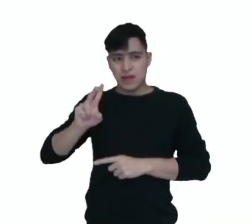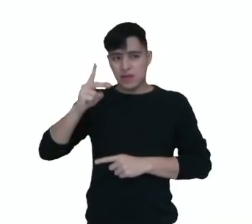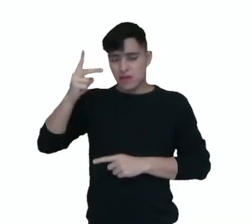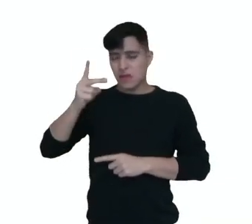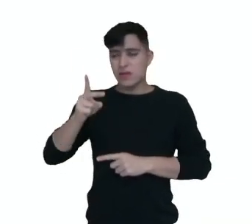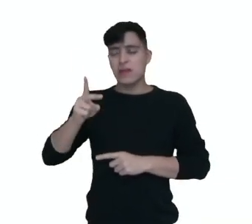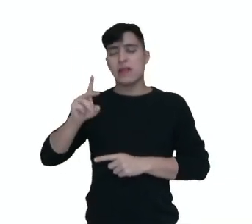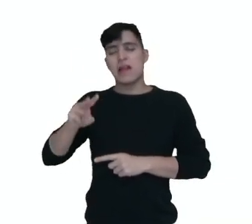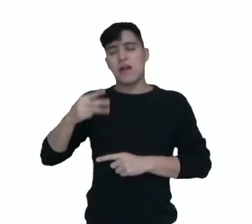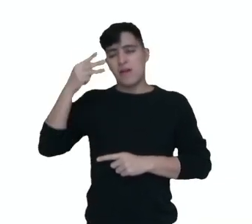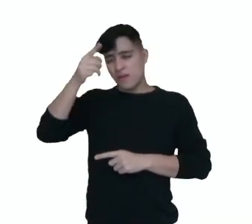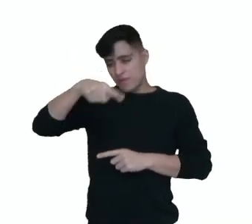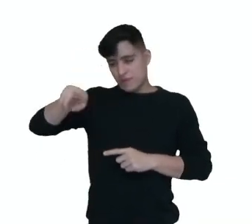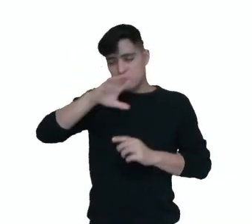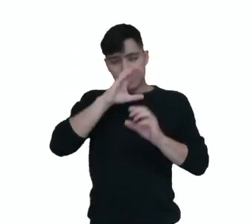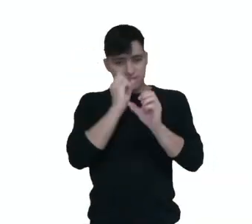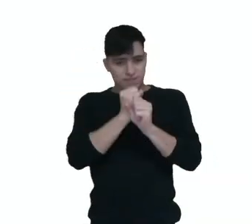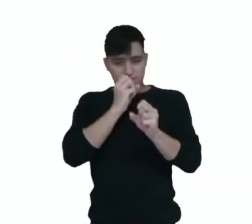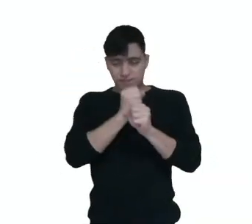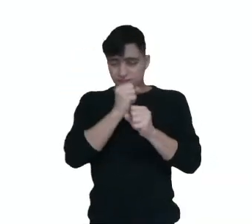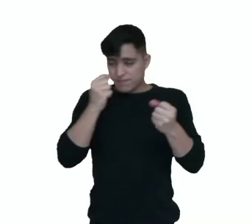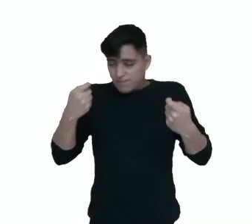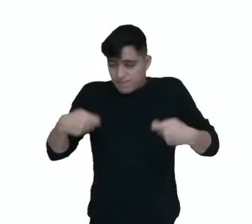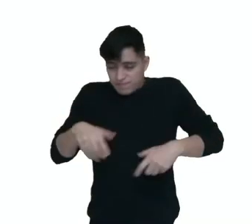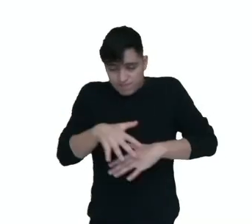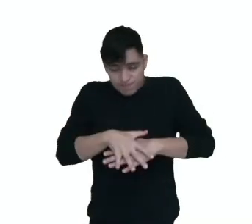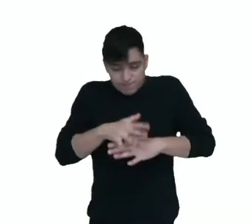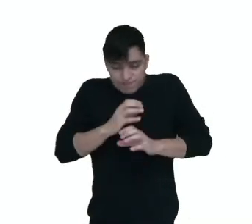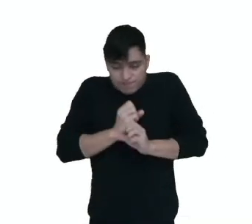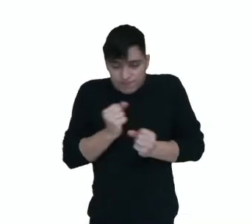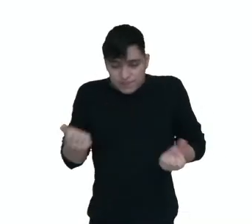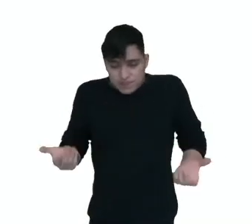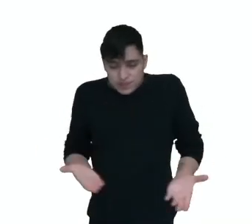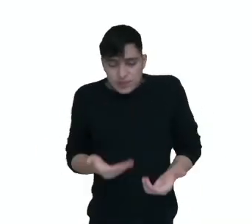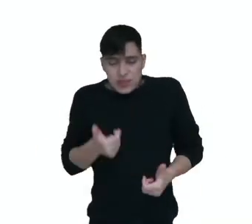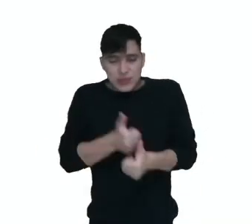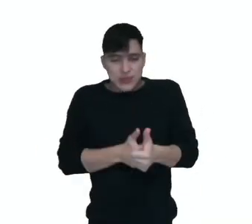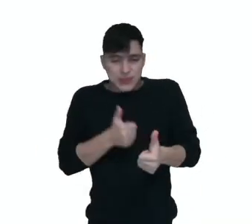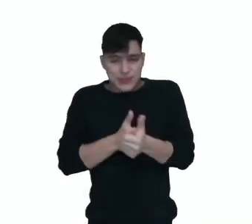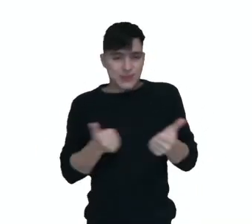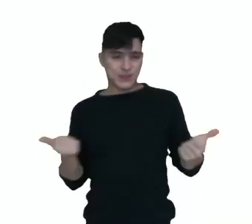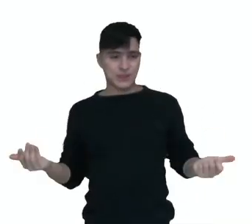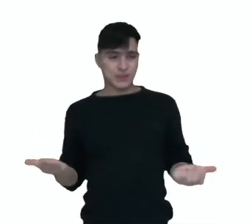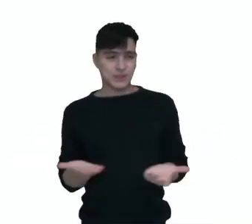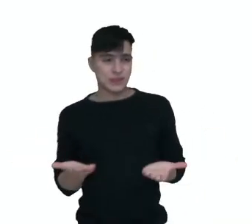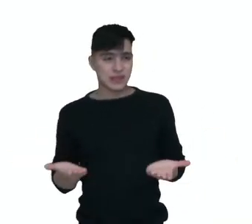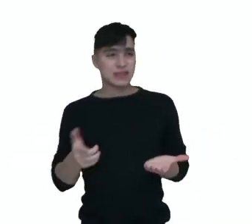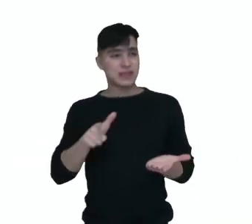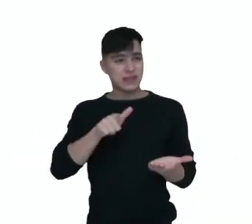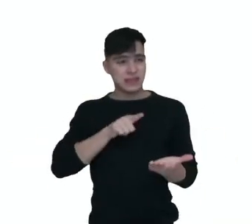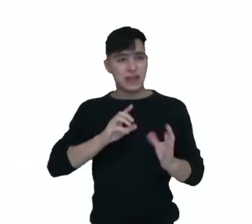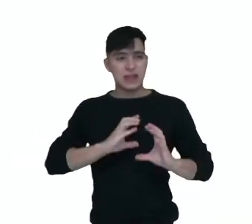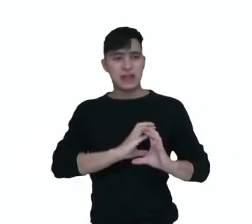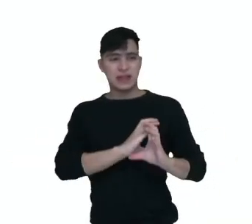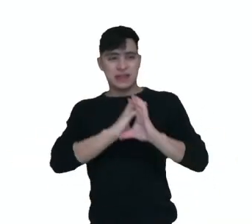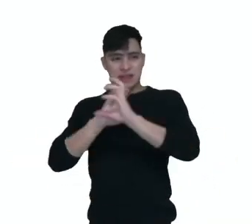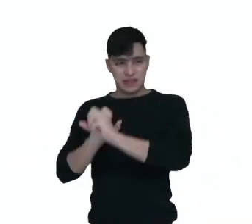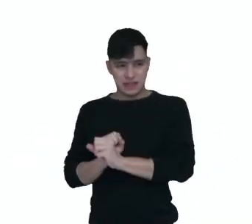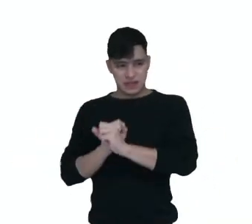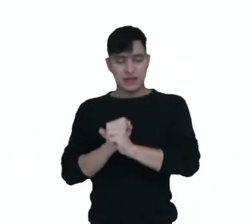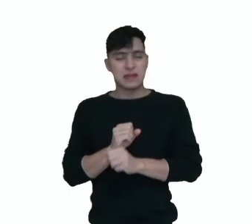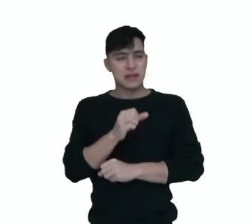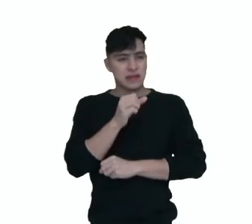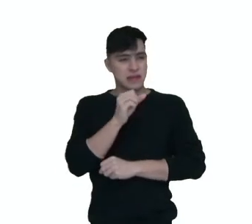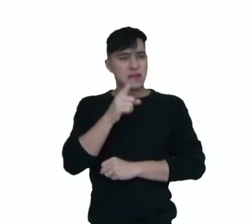E agora, meu querido, é calculadora, matemática lá, raçudo o bagulho aqui, ó. Então nós vamos ter esse cálculo aqui, que vamos ter nesse